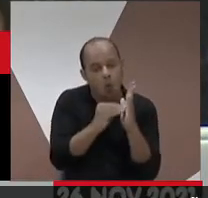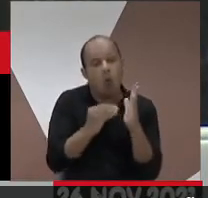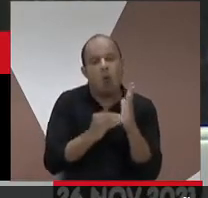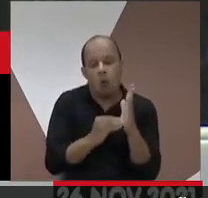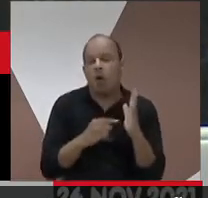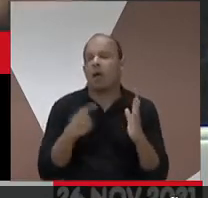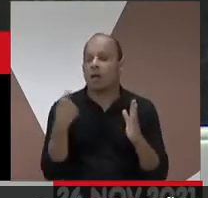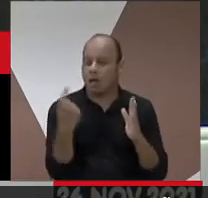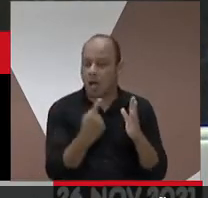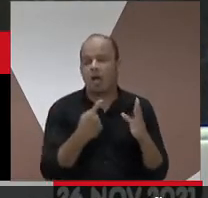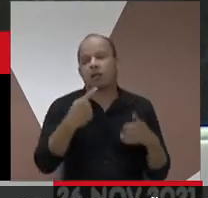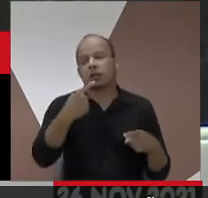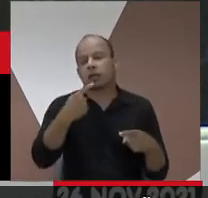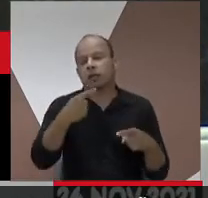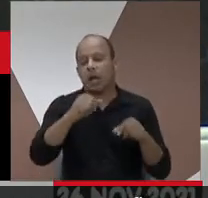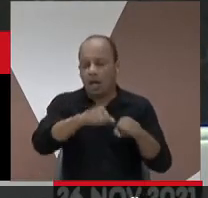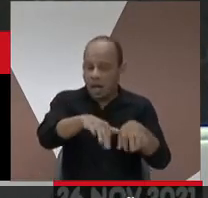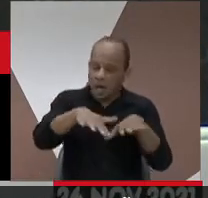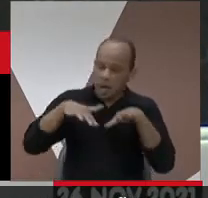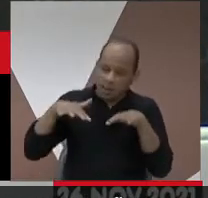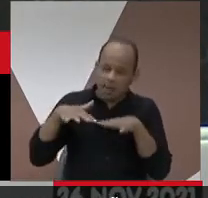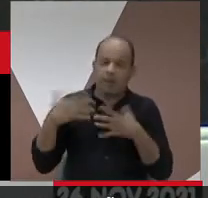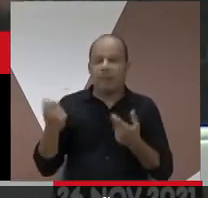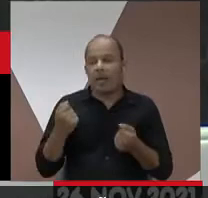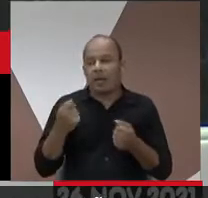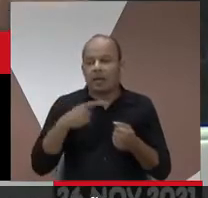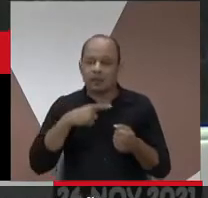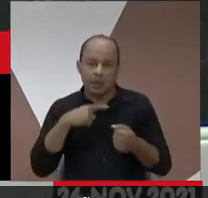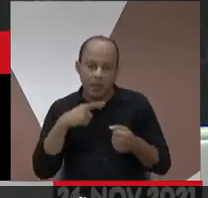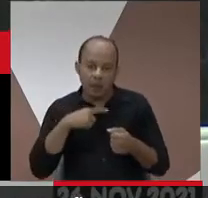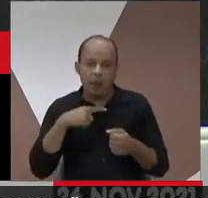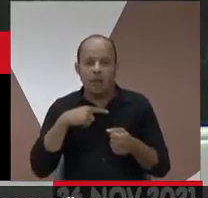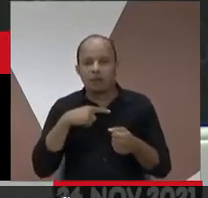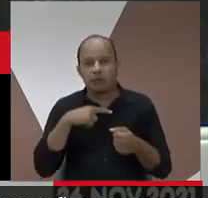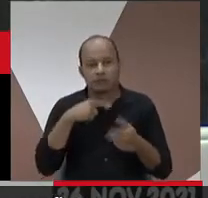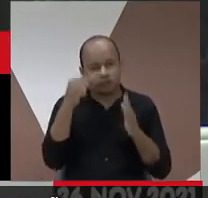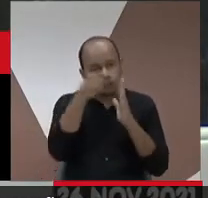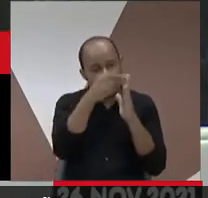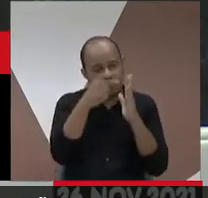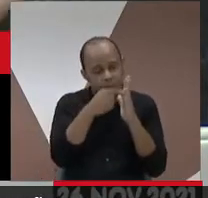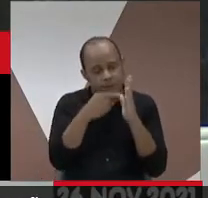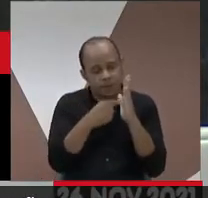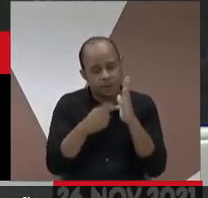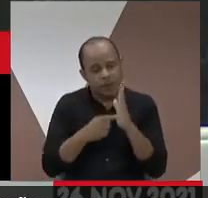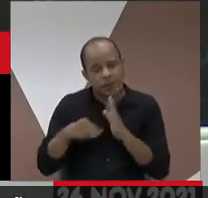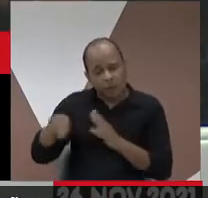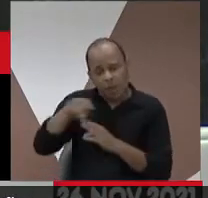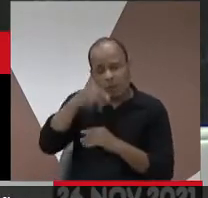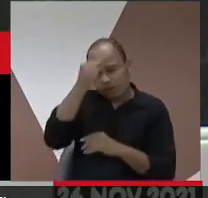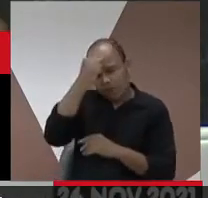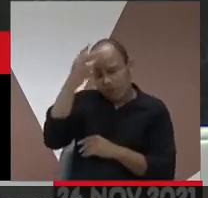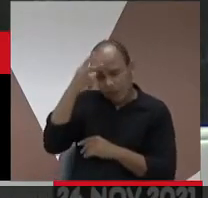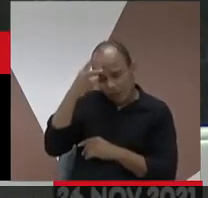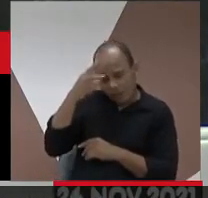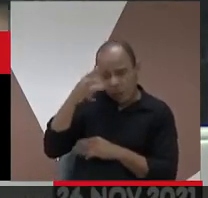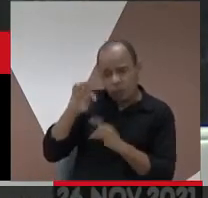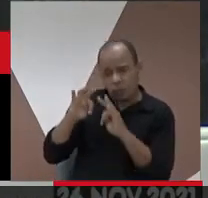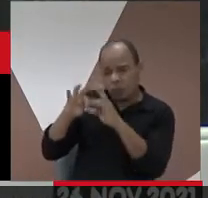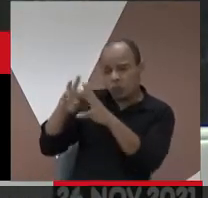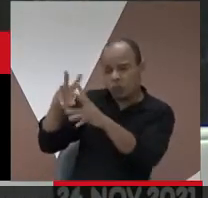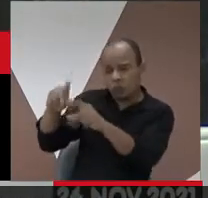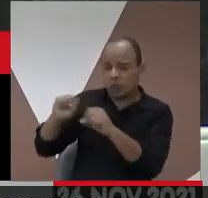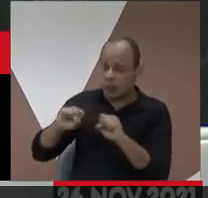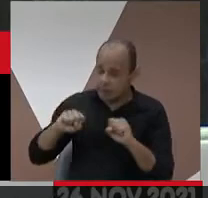das medidas de aperfeiçoamento que estão defendidas pelos prefeitos aqui, pela Marília, pelo Calil, e, de uma maneira